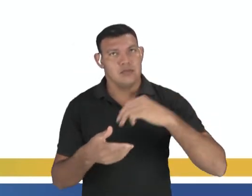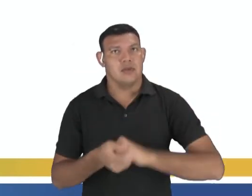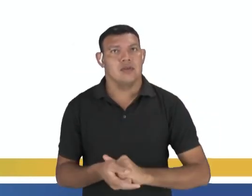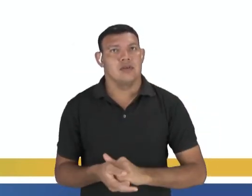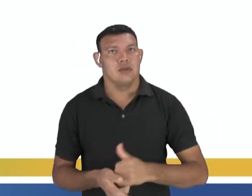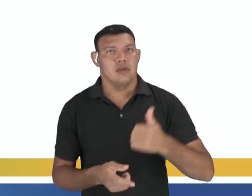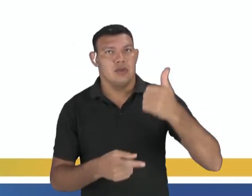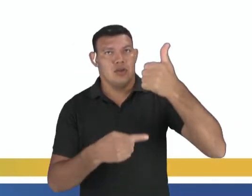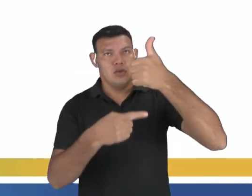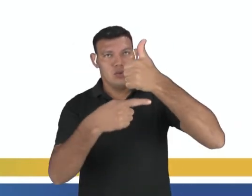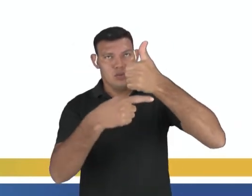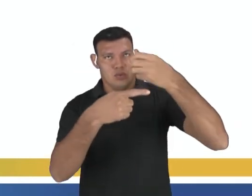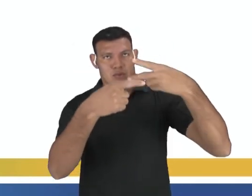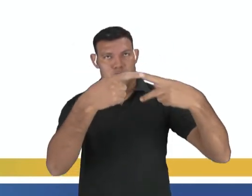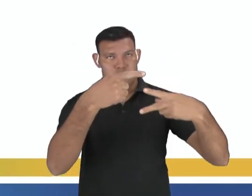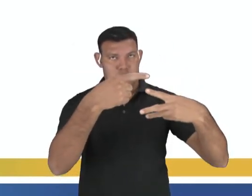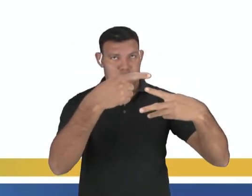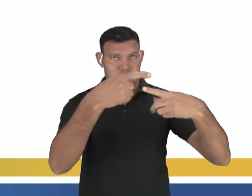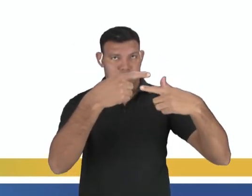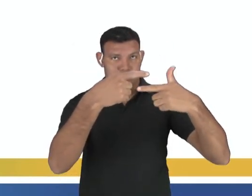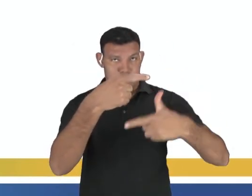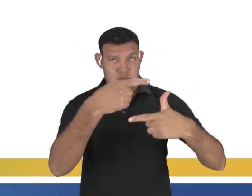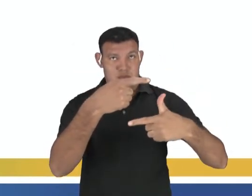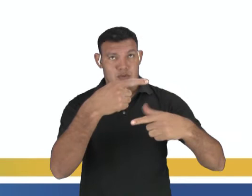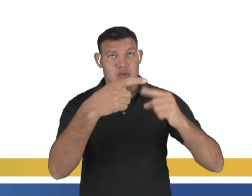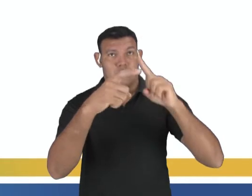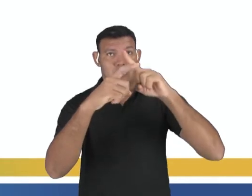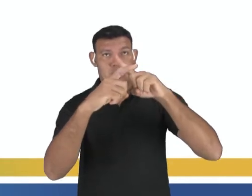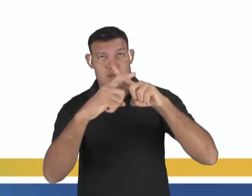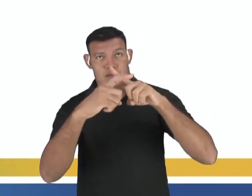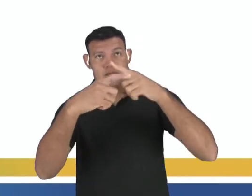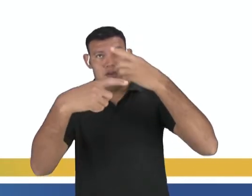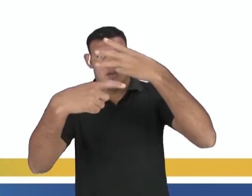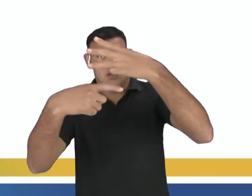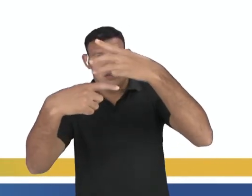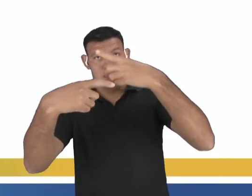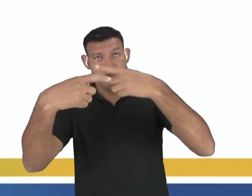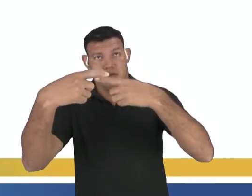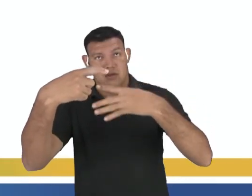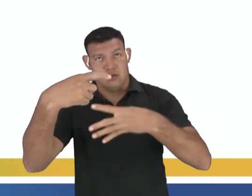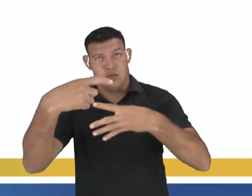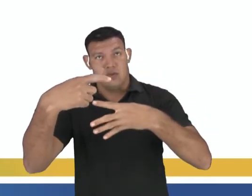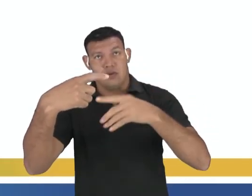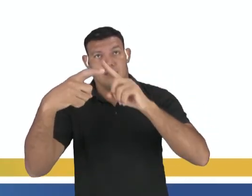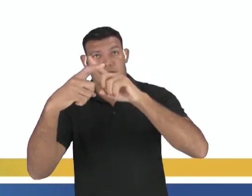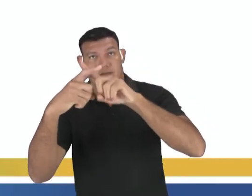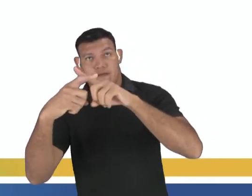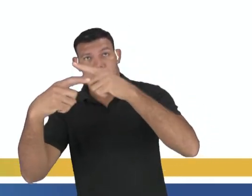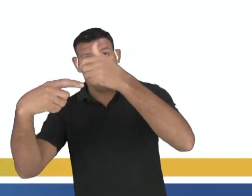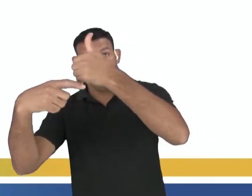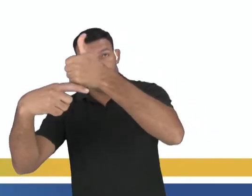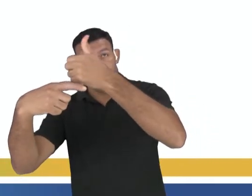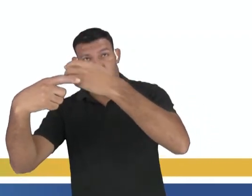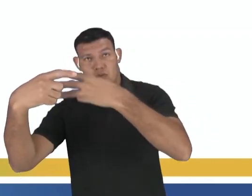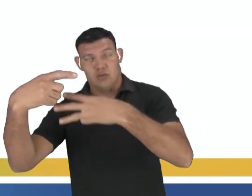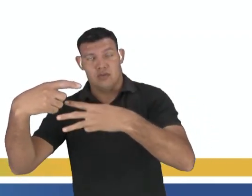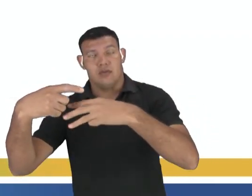2 multiplicado por 3 quartos, multiplicado por 1 terço, que vai dar 1 oitavo. Então essa seria a